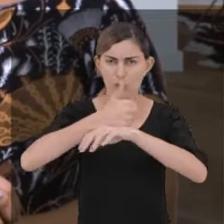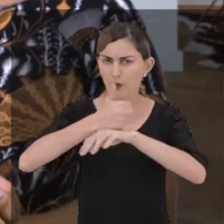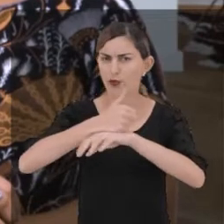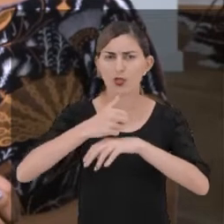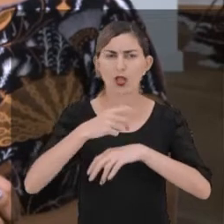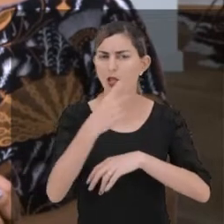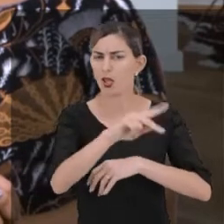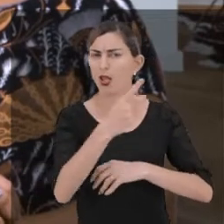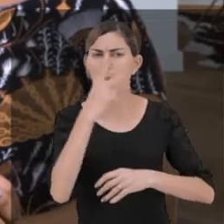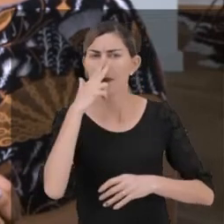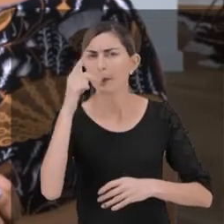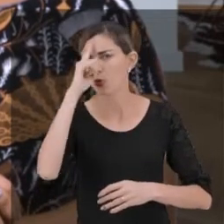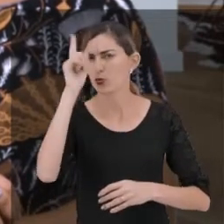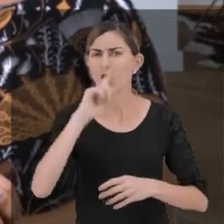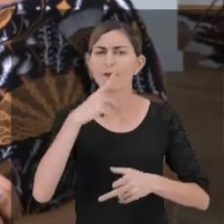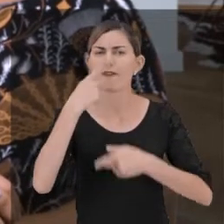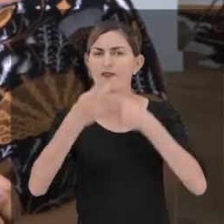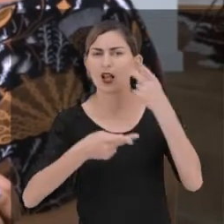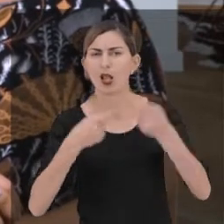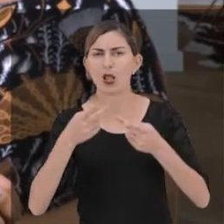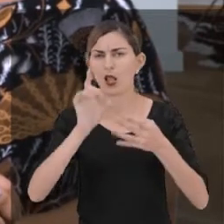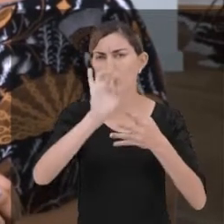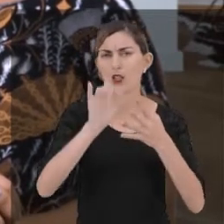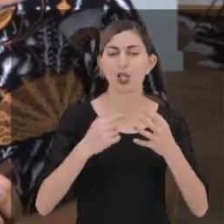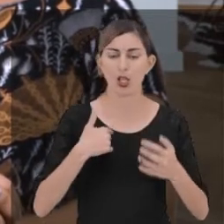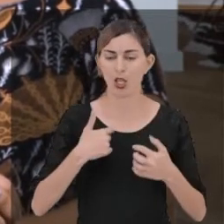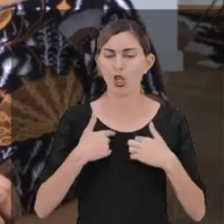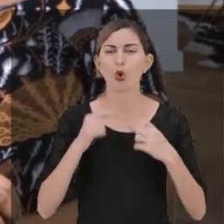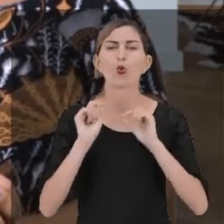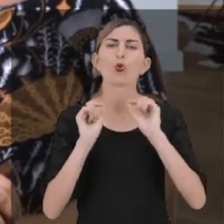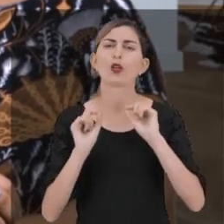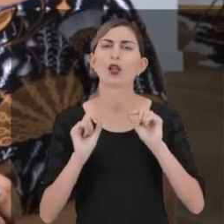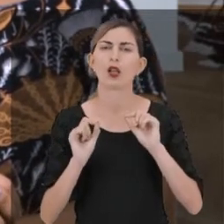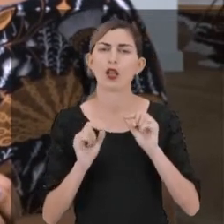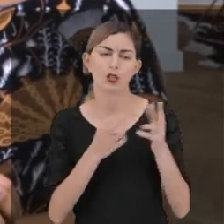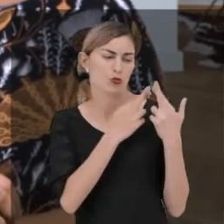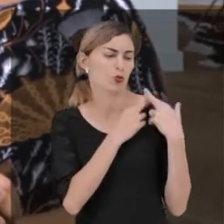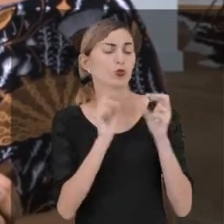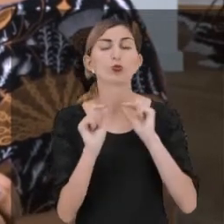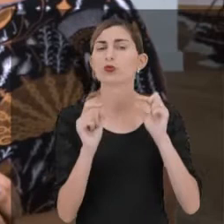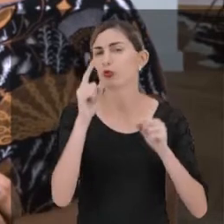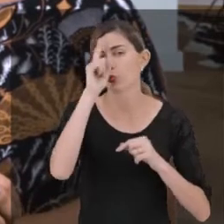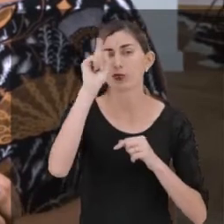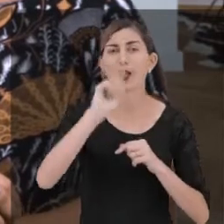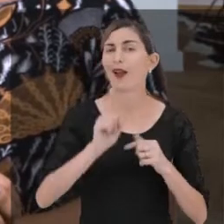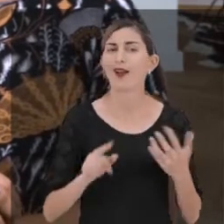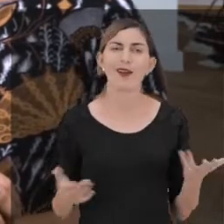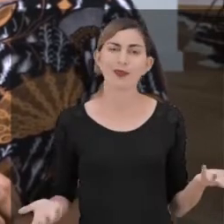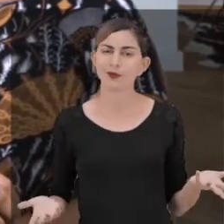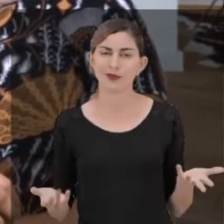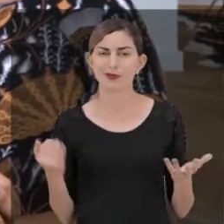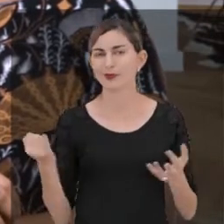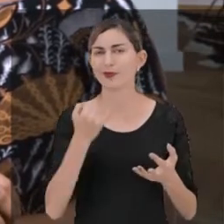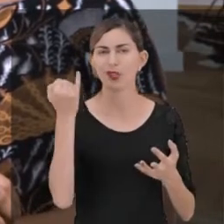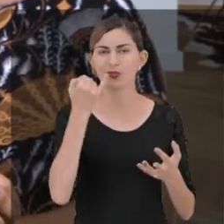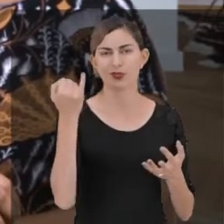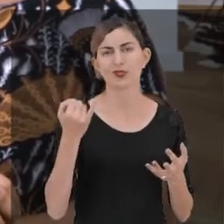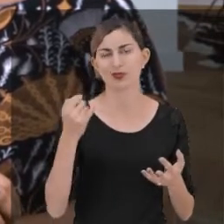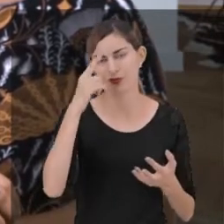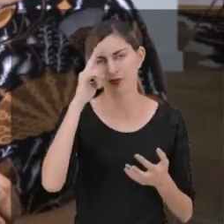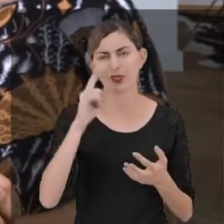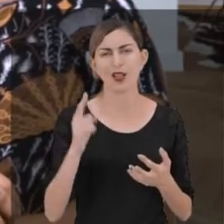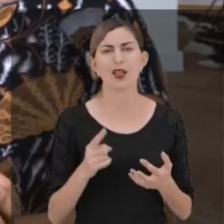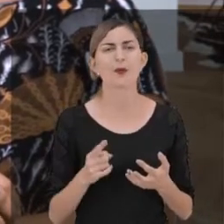mesmos não sabem falar, não sabem definir aquilo que eles são capazes de fazer. Então, daí a importância de fazer essa